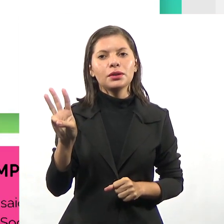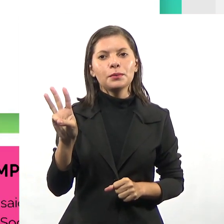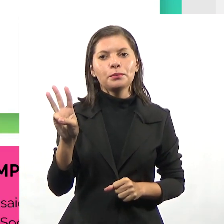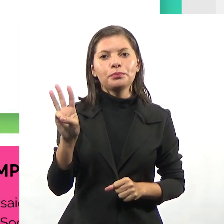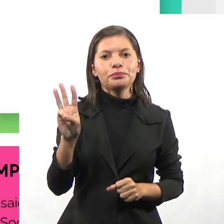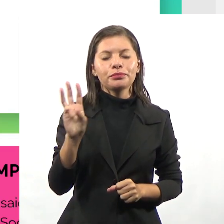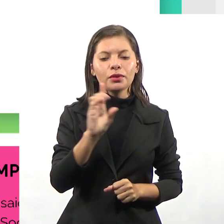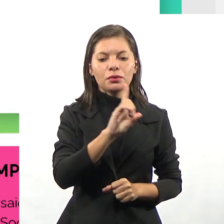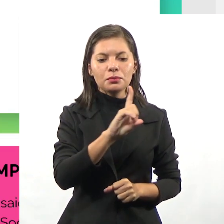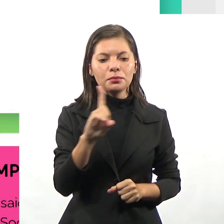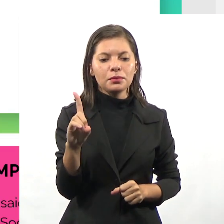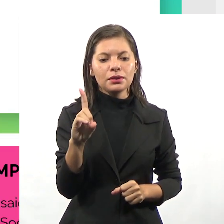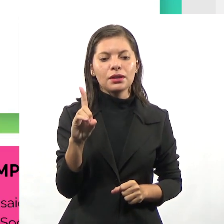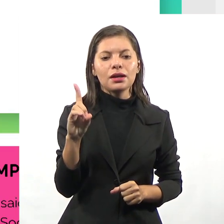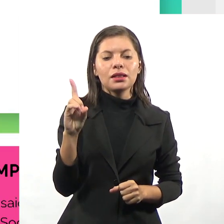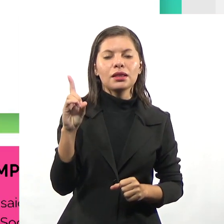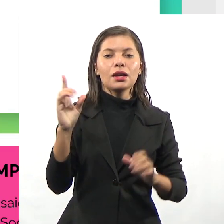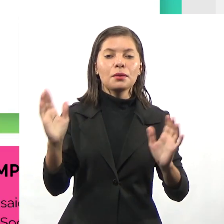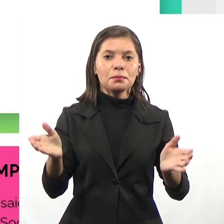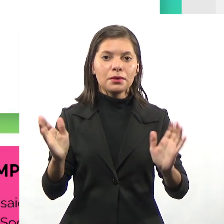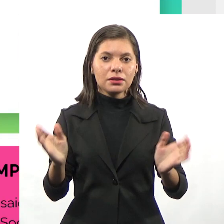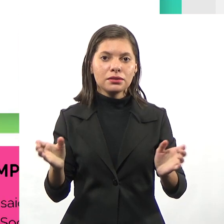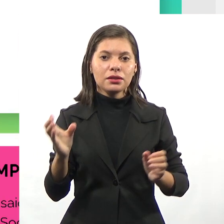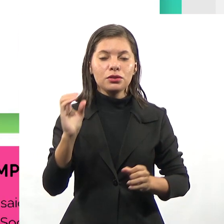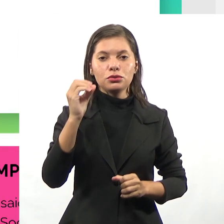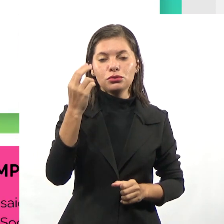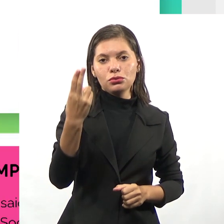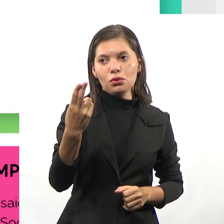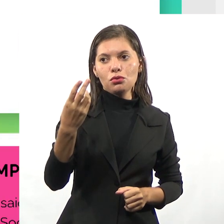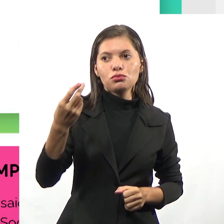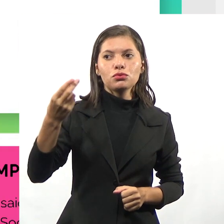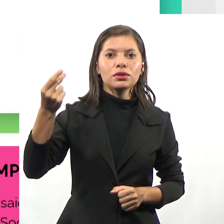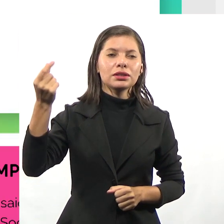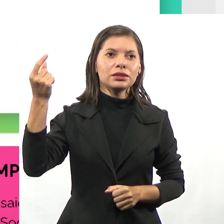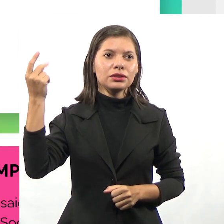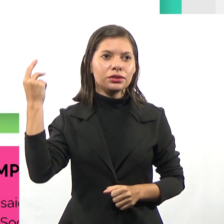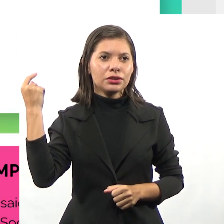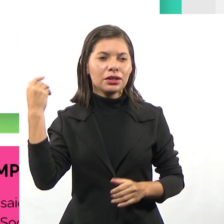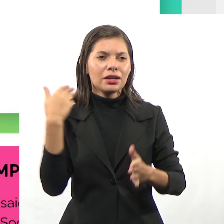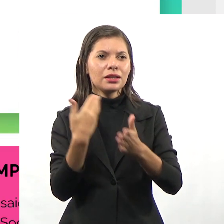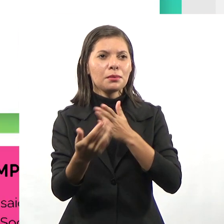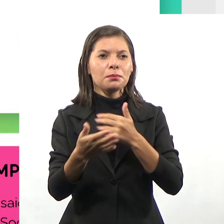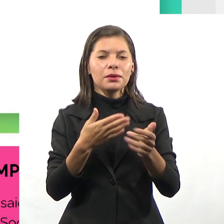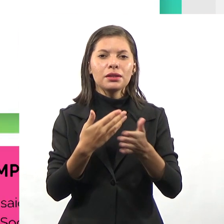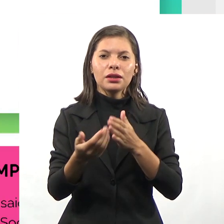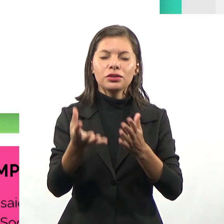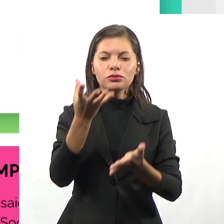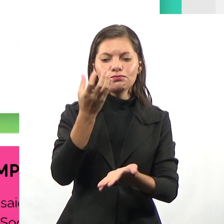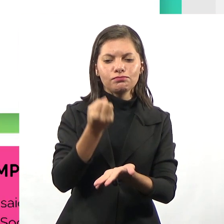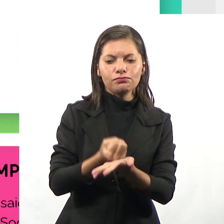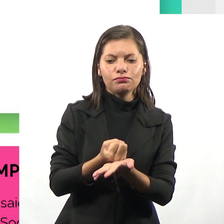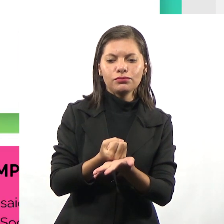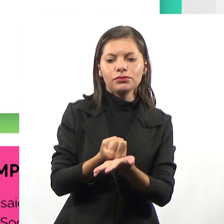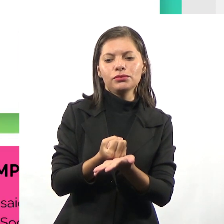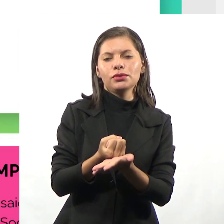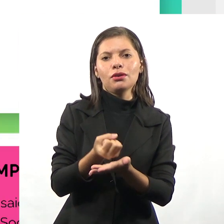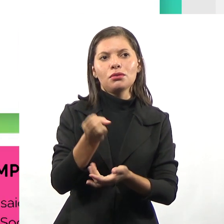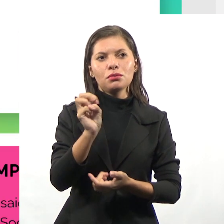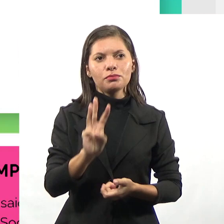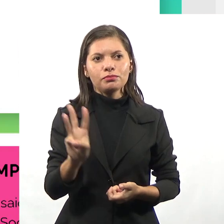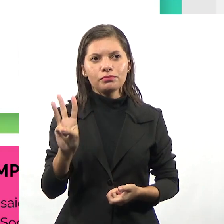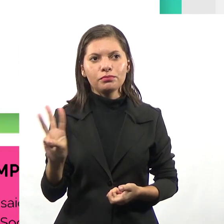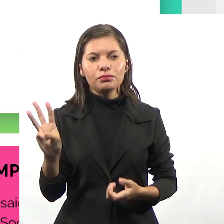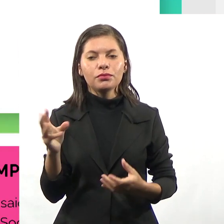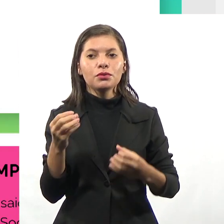site, seja uma data mais recente ou às vezes uma data mais antiga, dependendo de quando foi salvo lá no navegador. Então